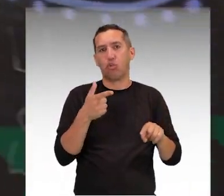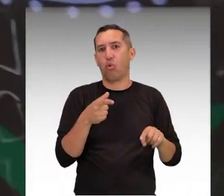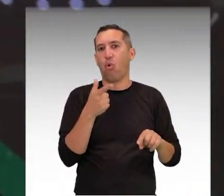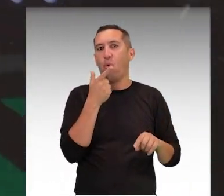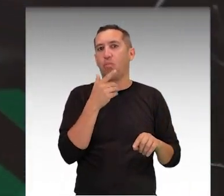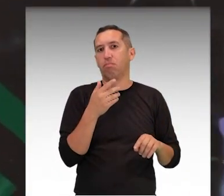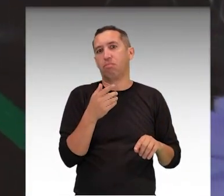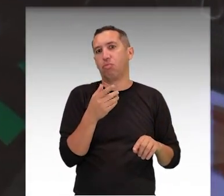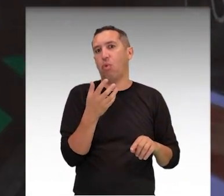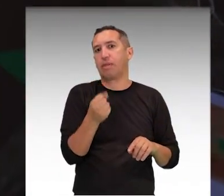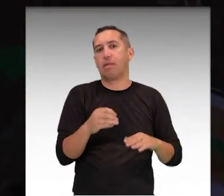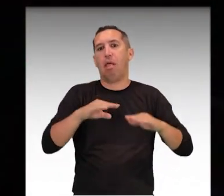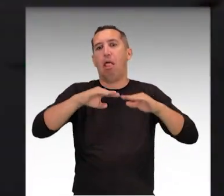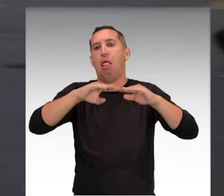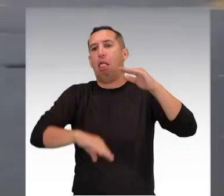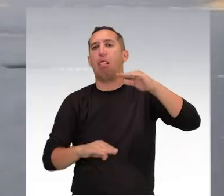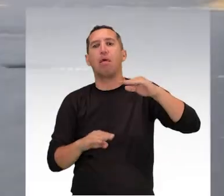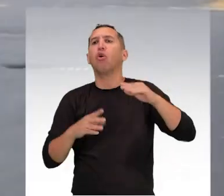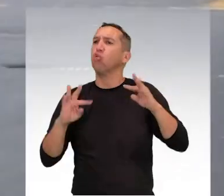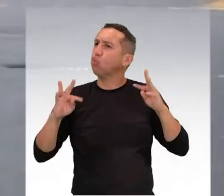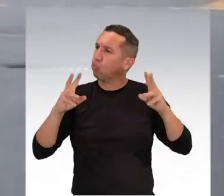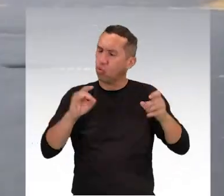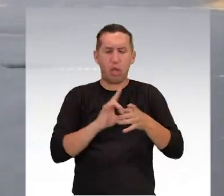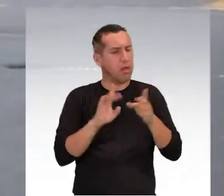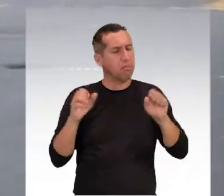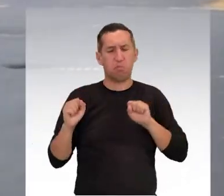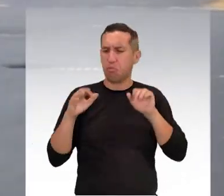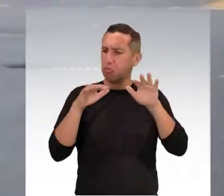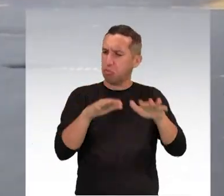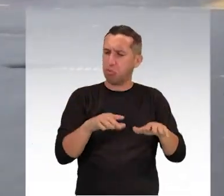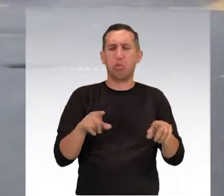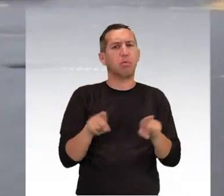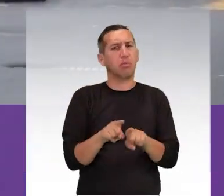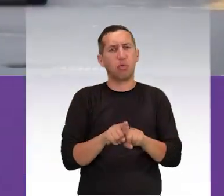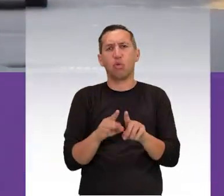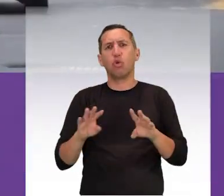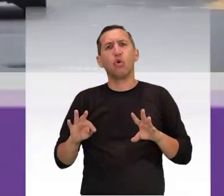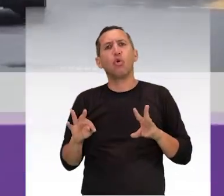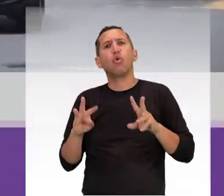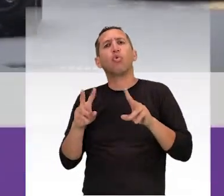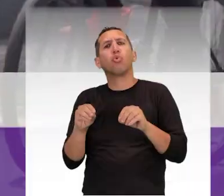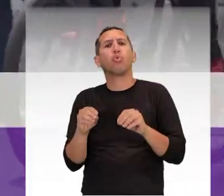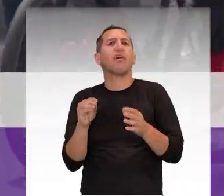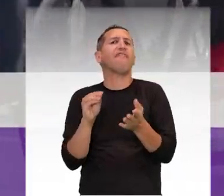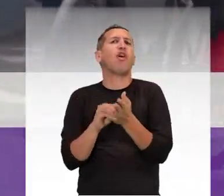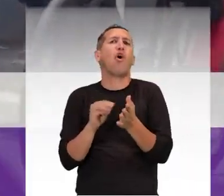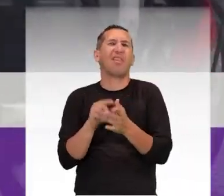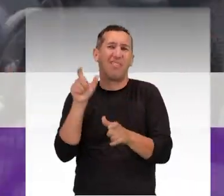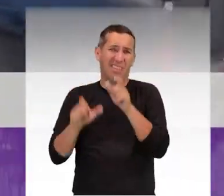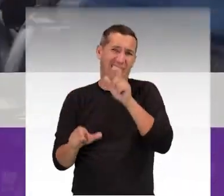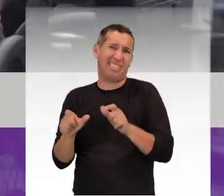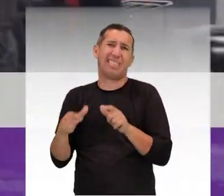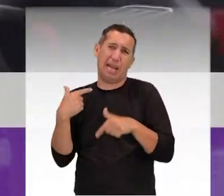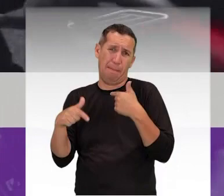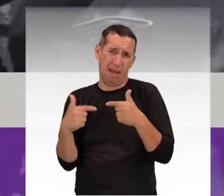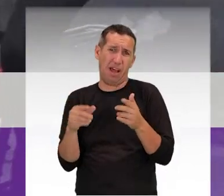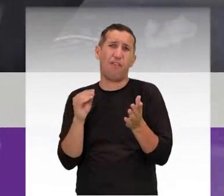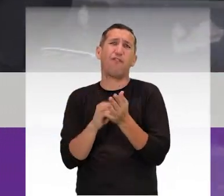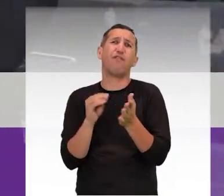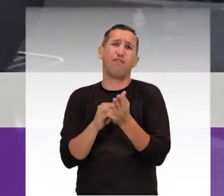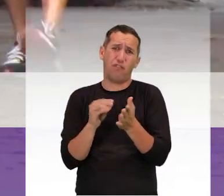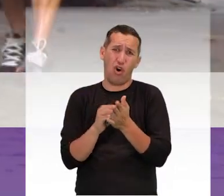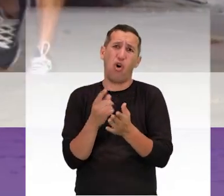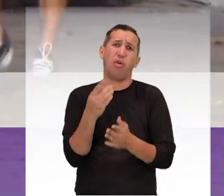desigualdades sociais visíveis. No centro, a realidade também não é diferente. Os impactos da falta de emprego e